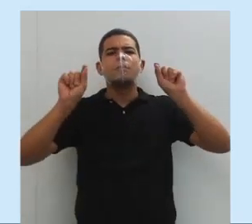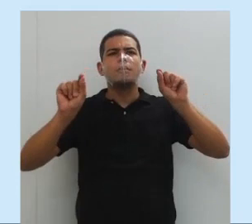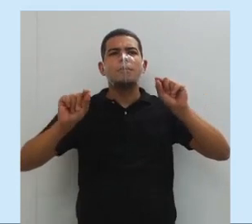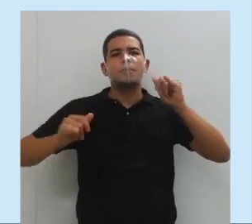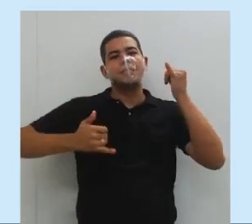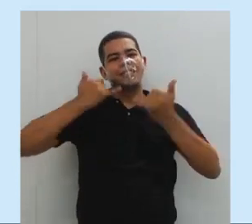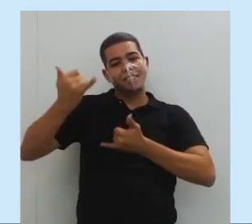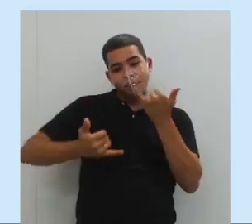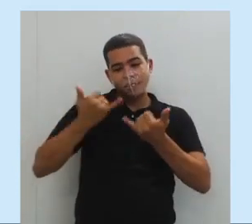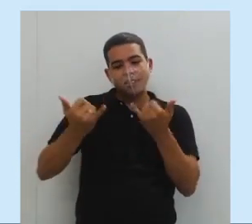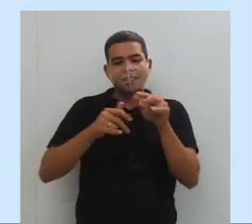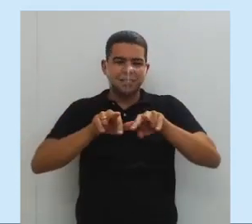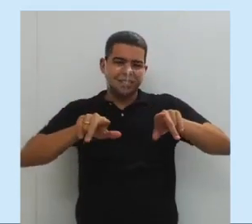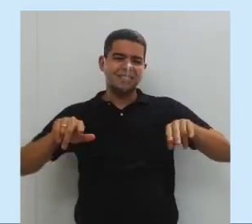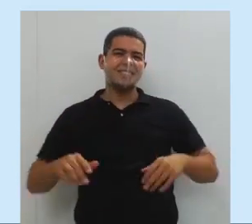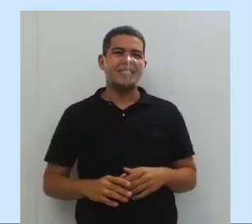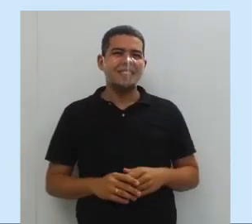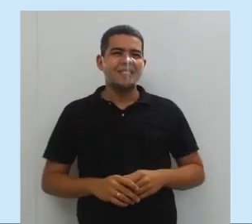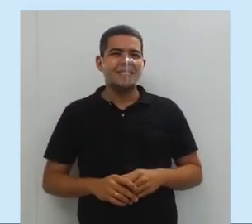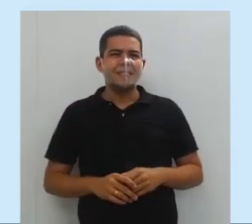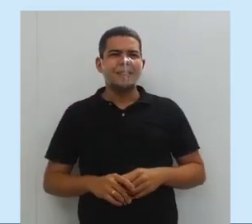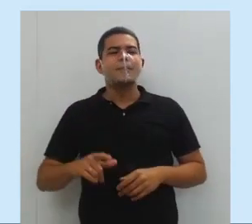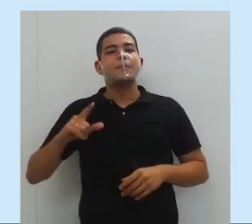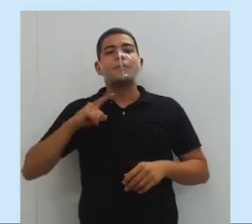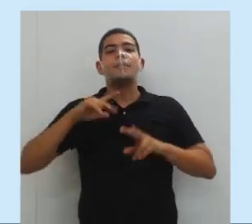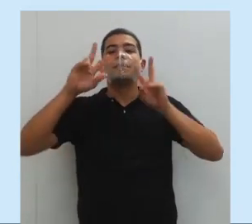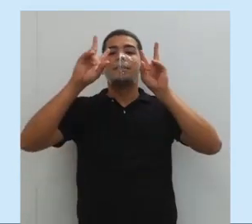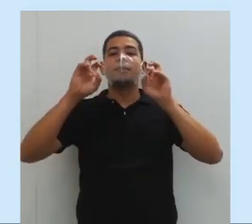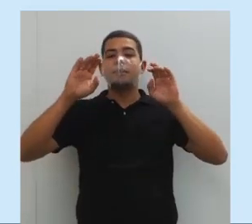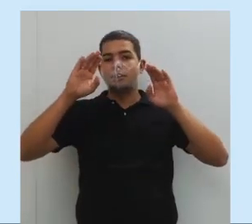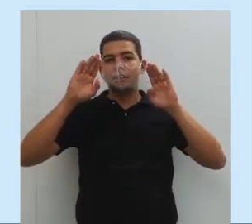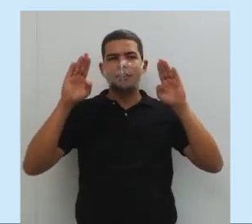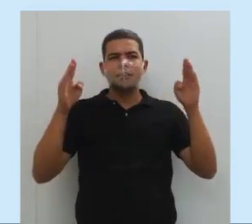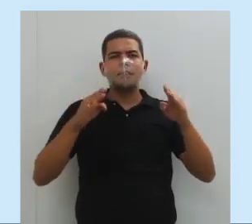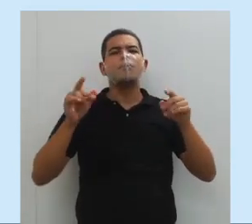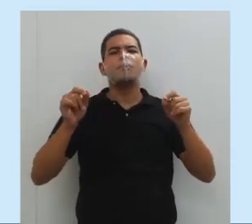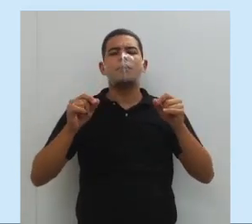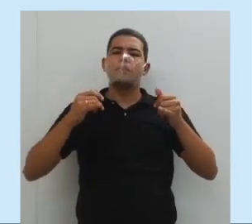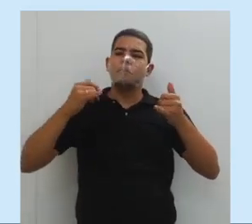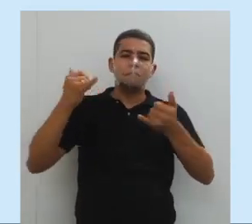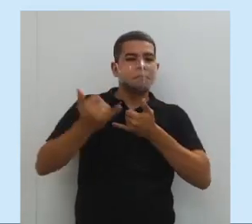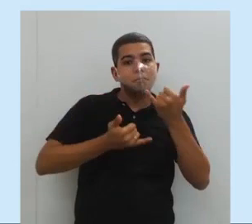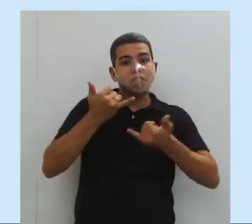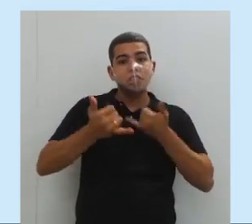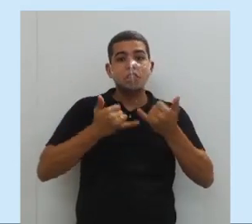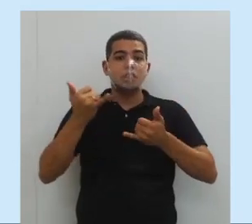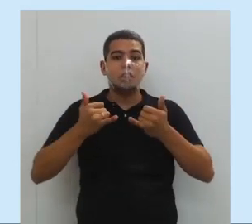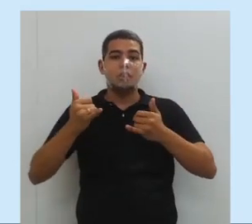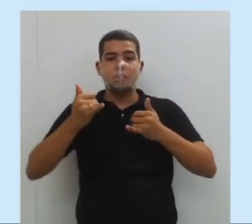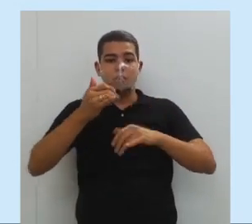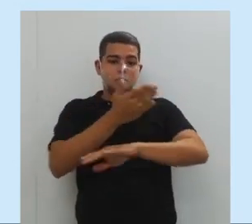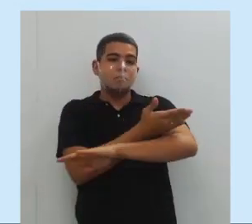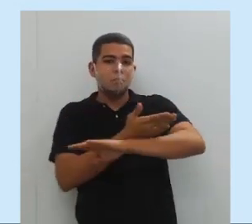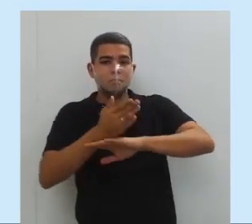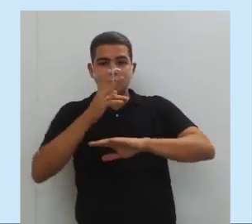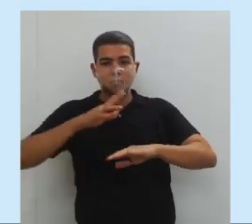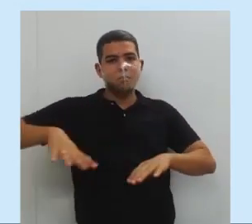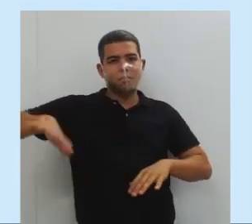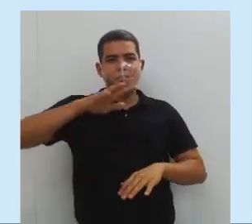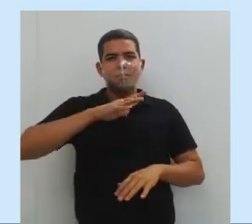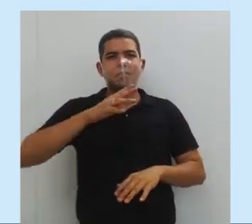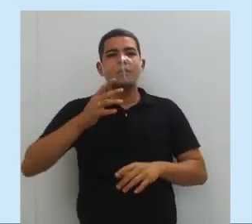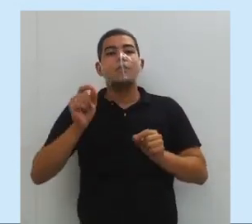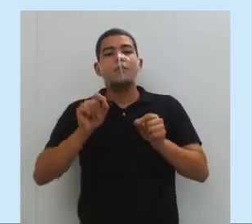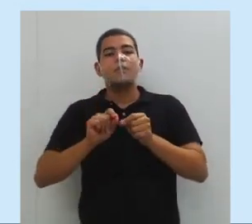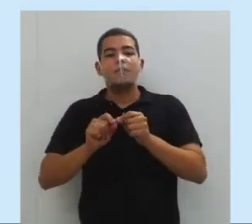temática é Brincadeiras e Jogos, precisamente com o tema Jogos Populares e Brinquedos Populares, onde vamos aprender a fazer a